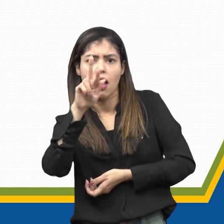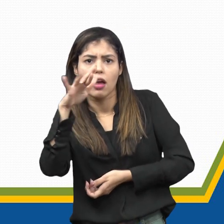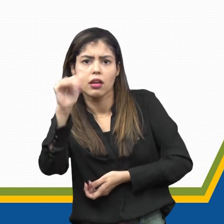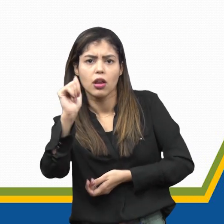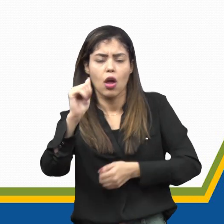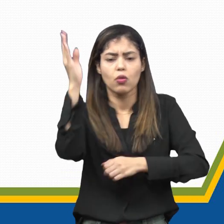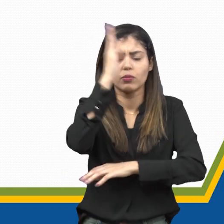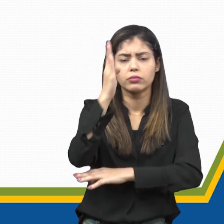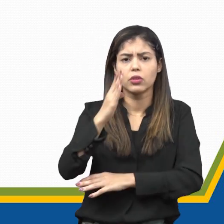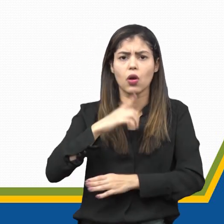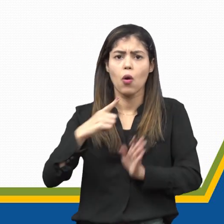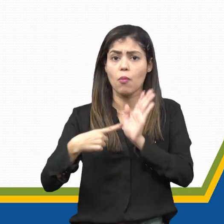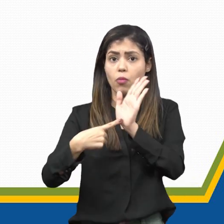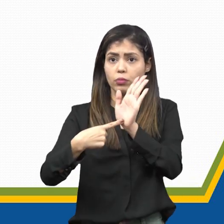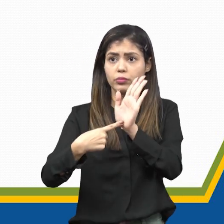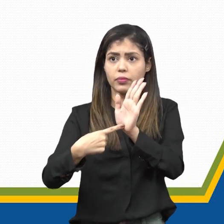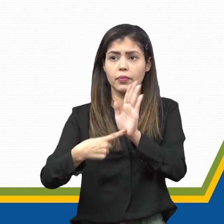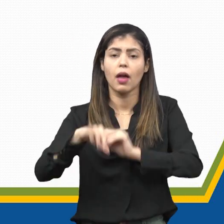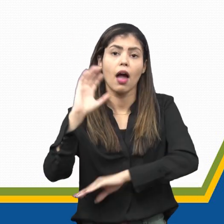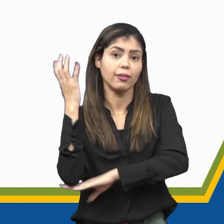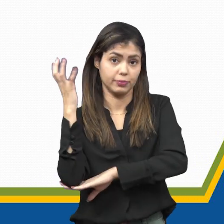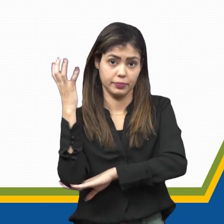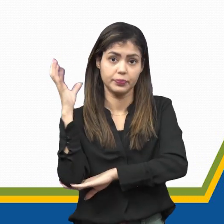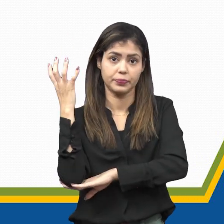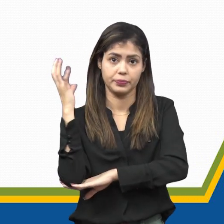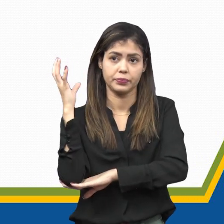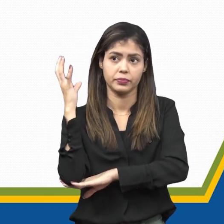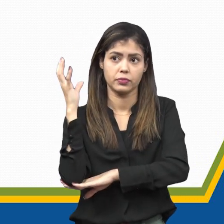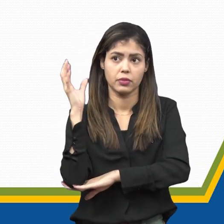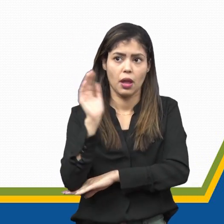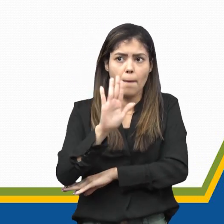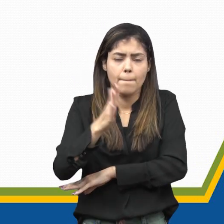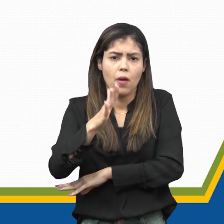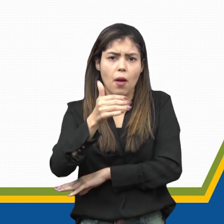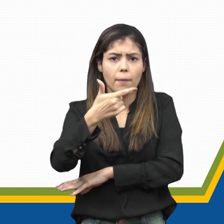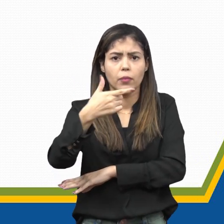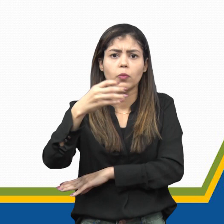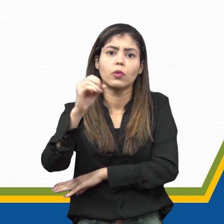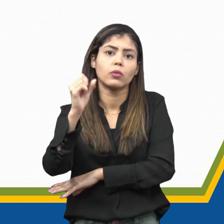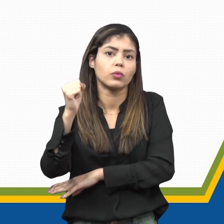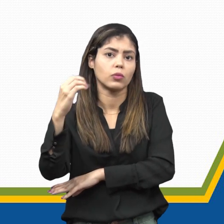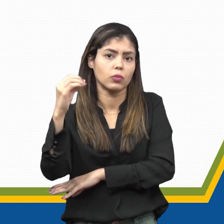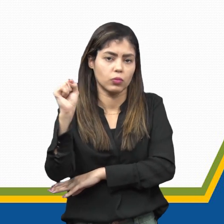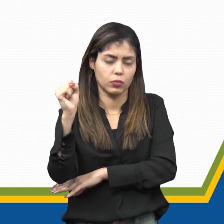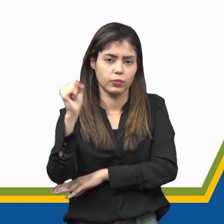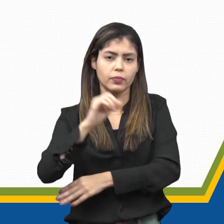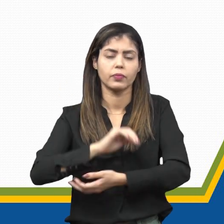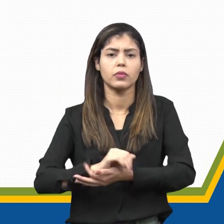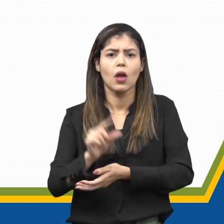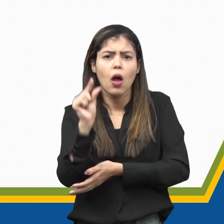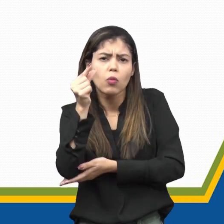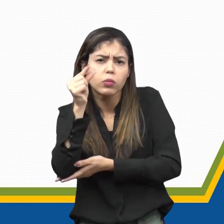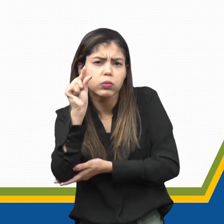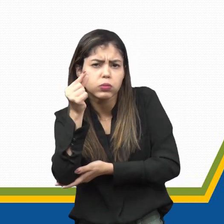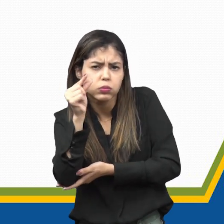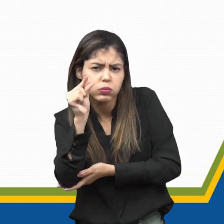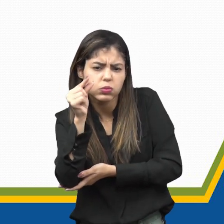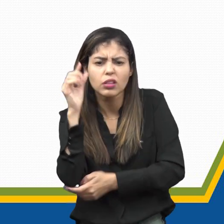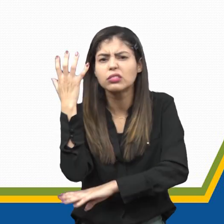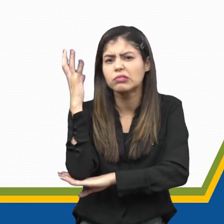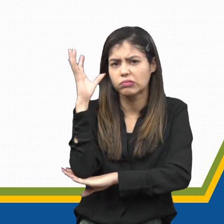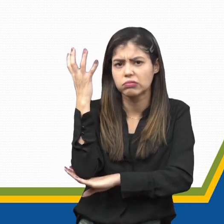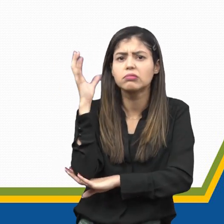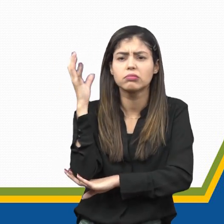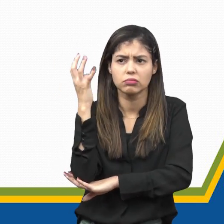nós tínhamos aí essa árvore. E em 2008, a gente pode ver poucas unidades,